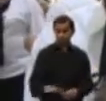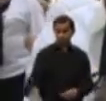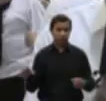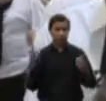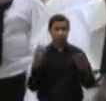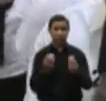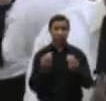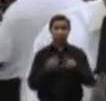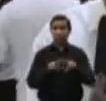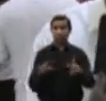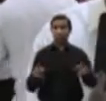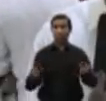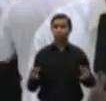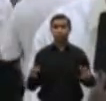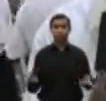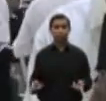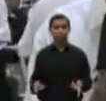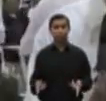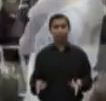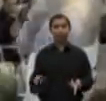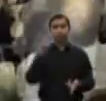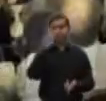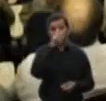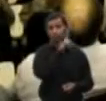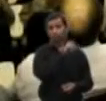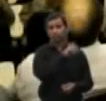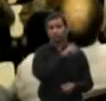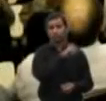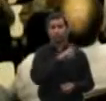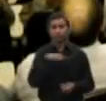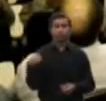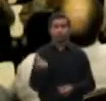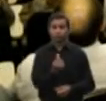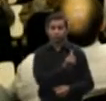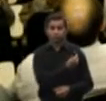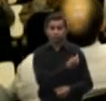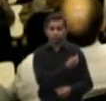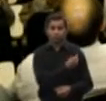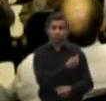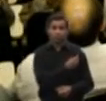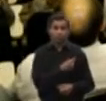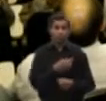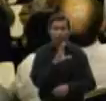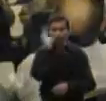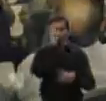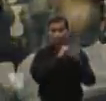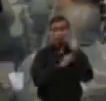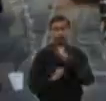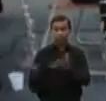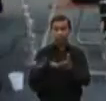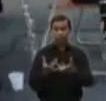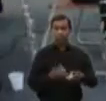aparecem várias dificuldades, então vou dizer várias diversidades. Então, desde o dislexos, deficiente